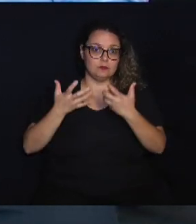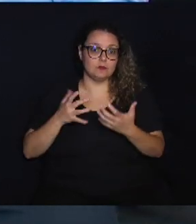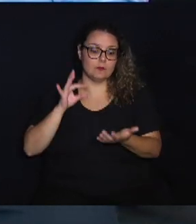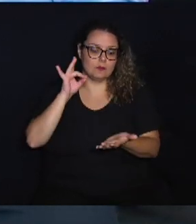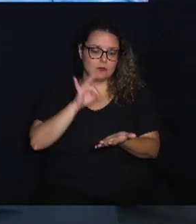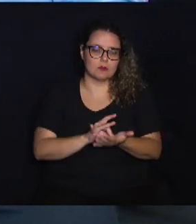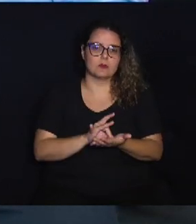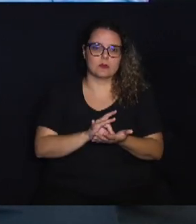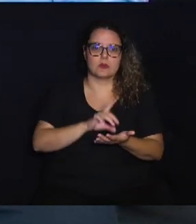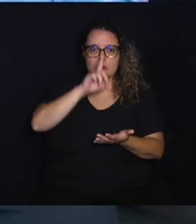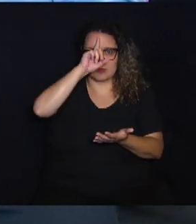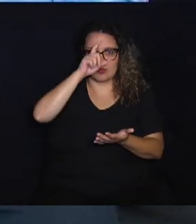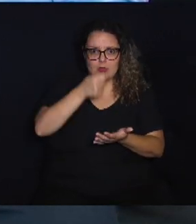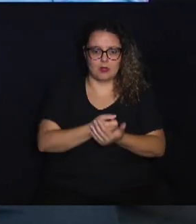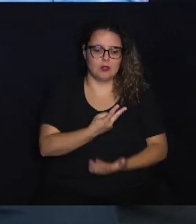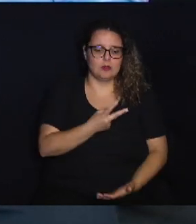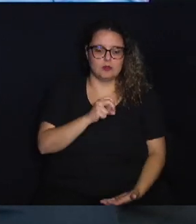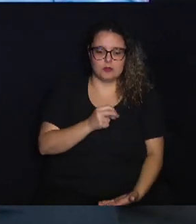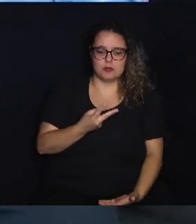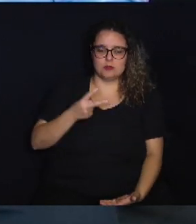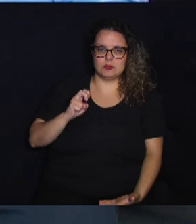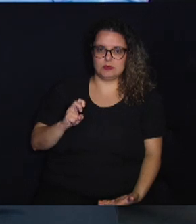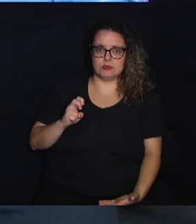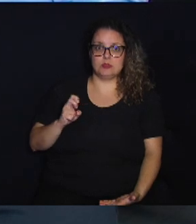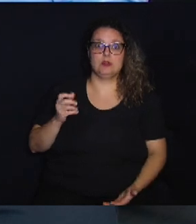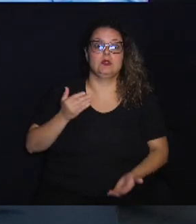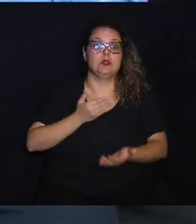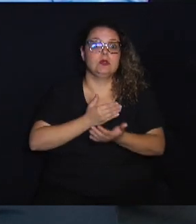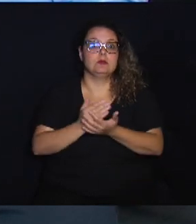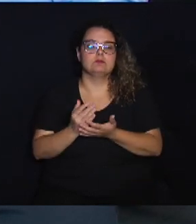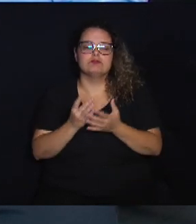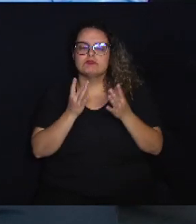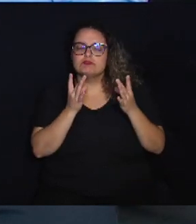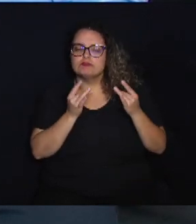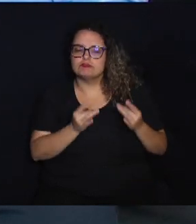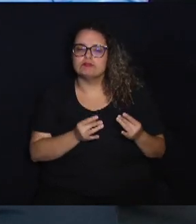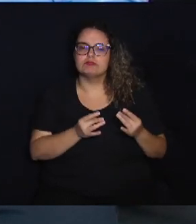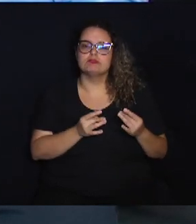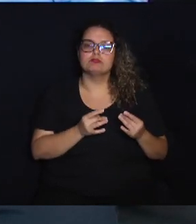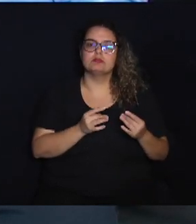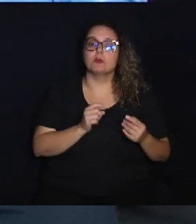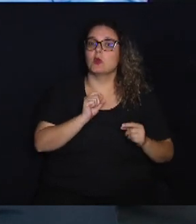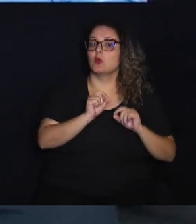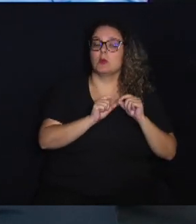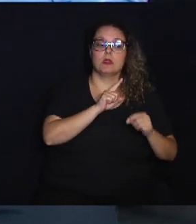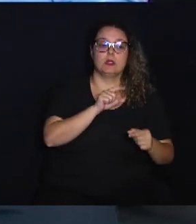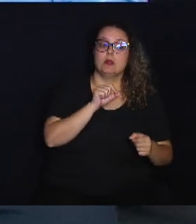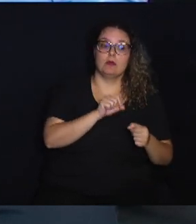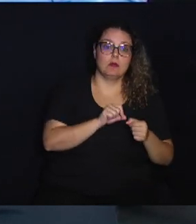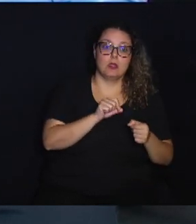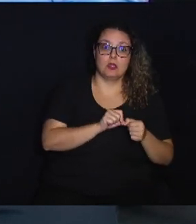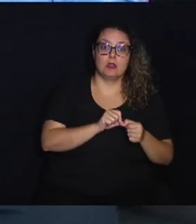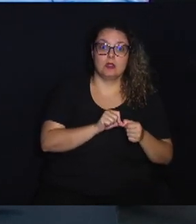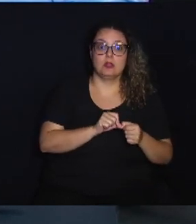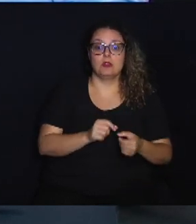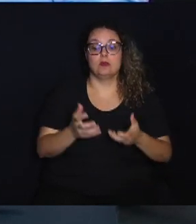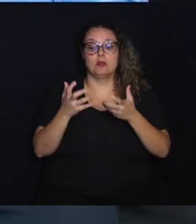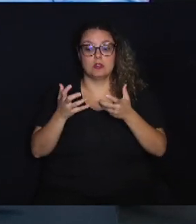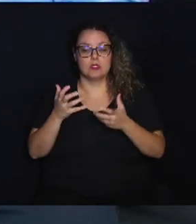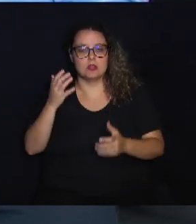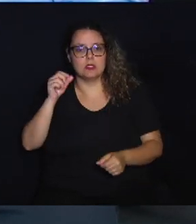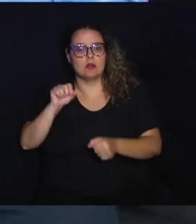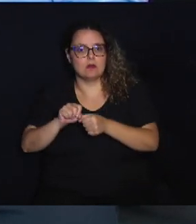de definir para 2025 e comece a ponderar o que você não fez, o que você fez e o que você gostaria de fazer